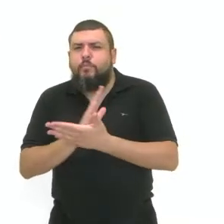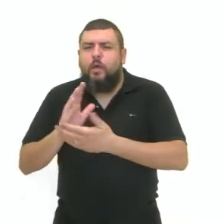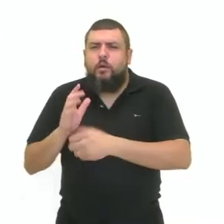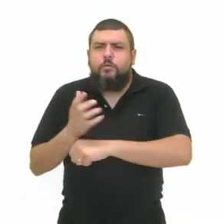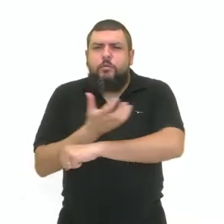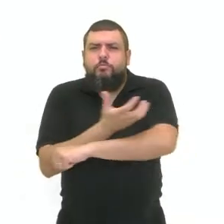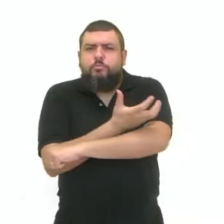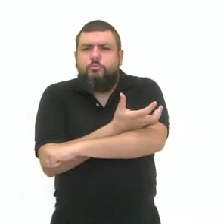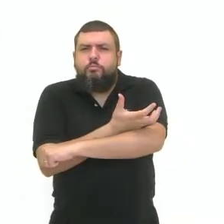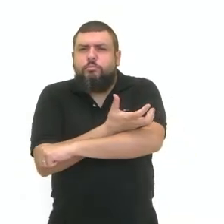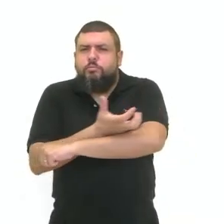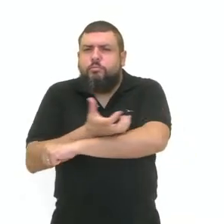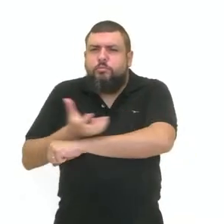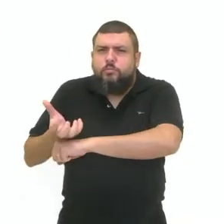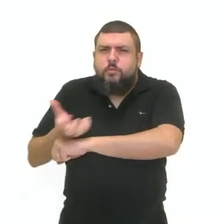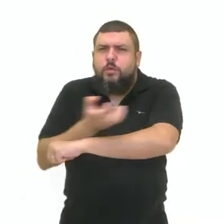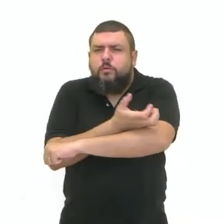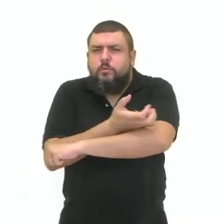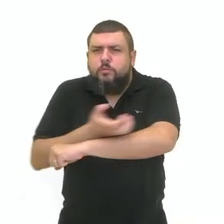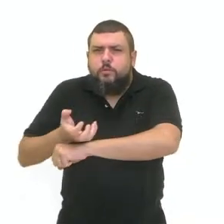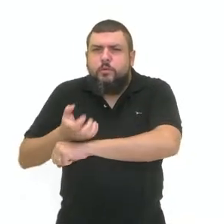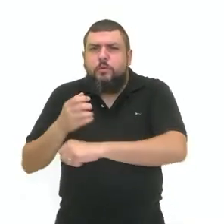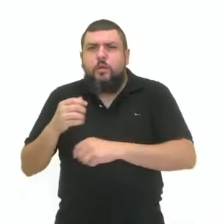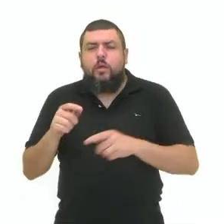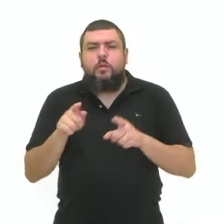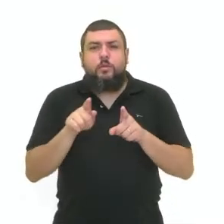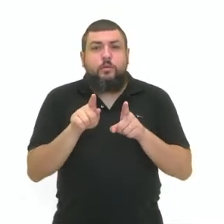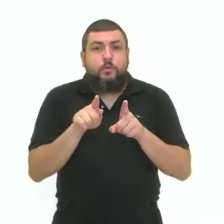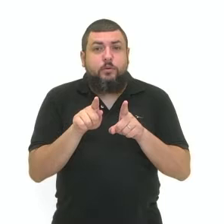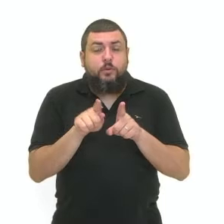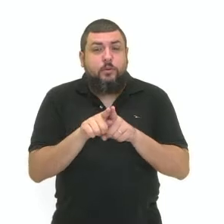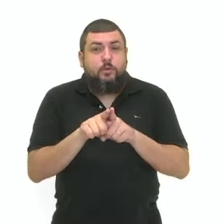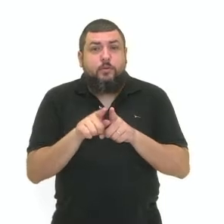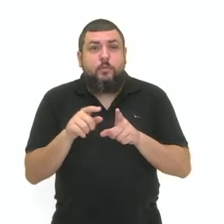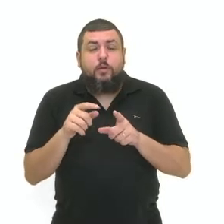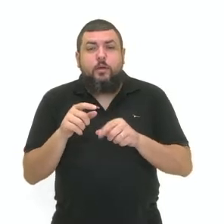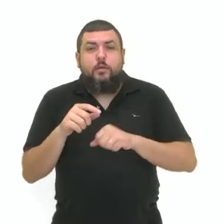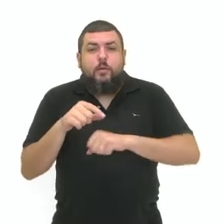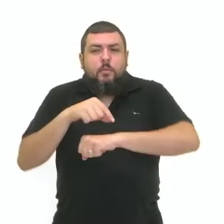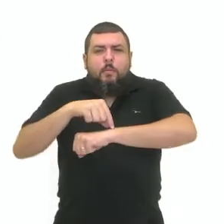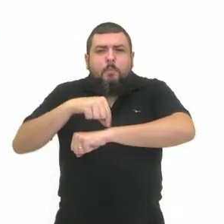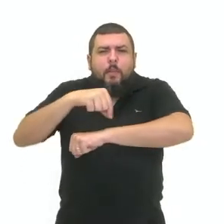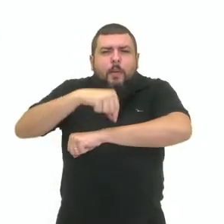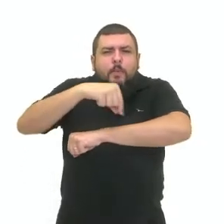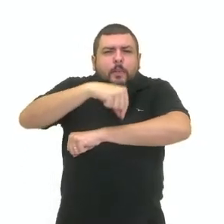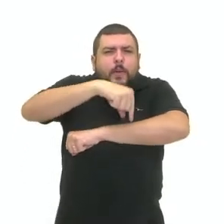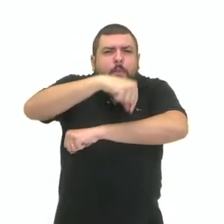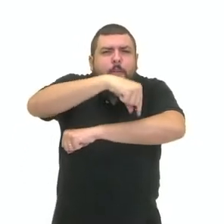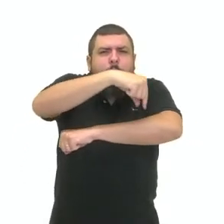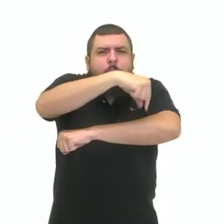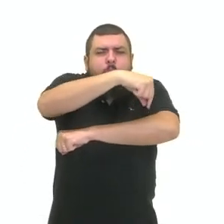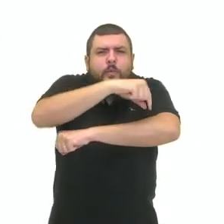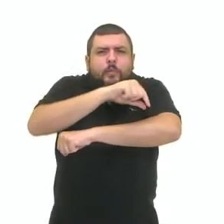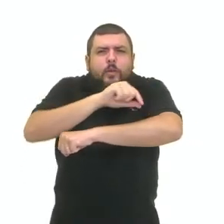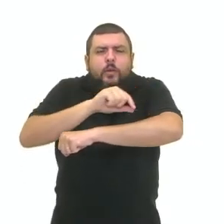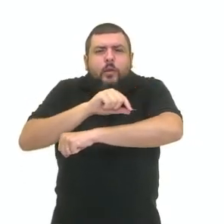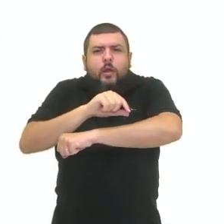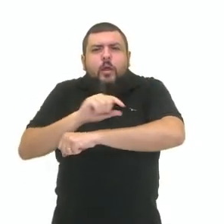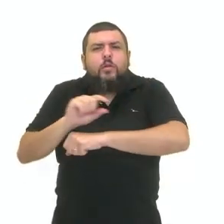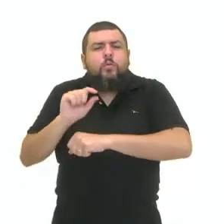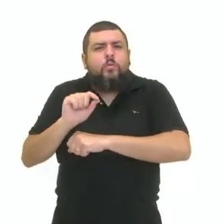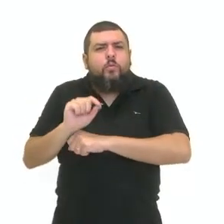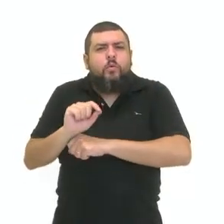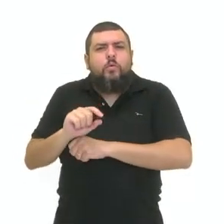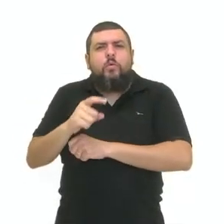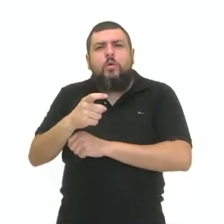baixa, né, formando os oásis, tem o tipo de arbustinhos, assim por diante, que são plantas do tipo xerófilas,